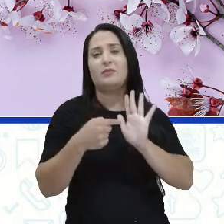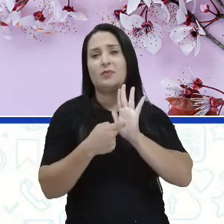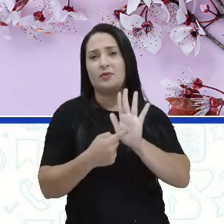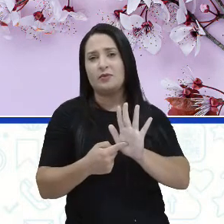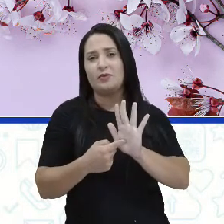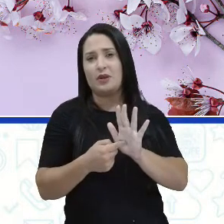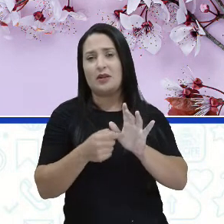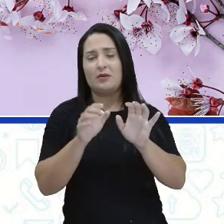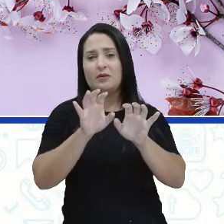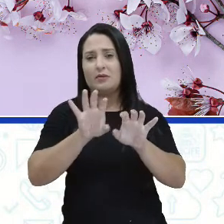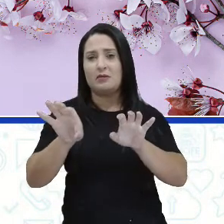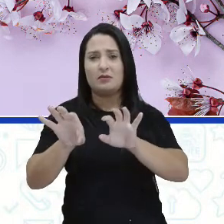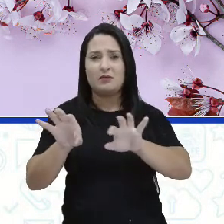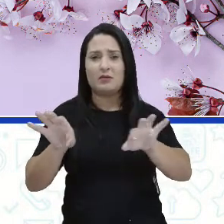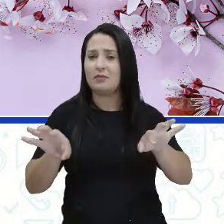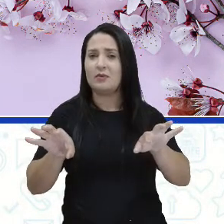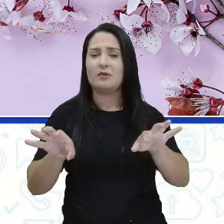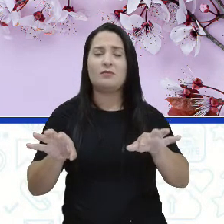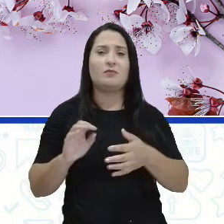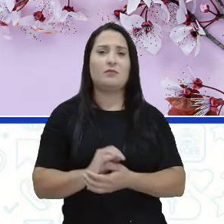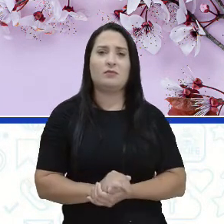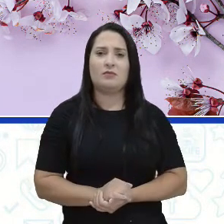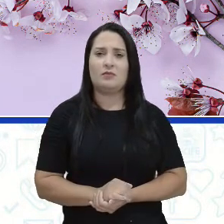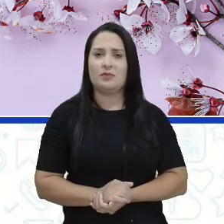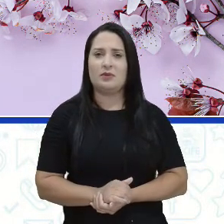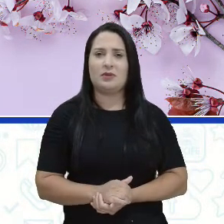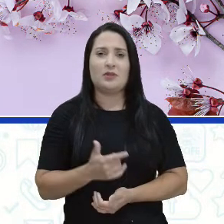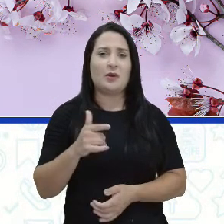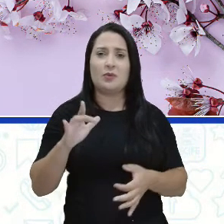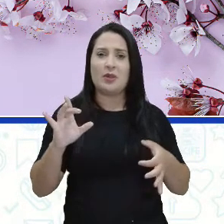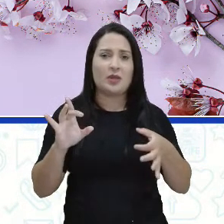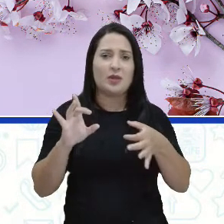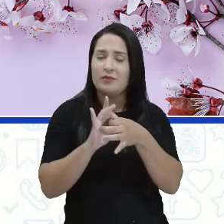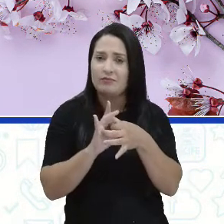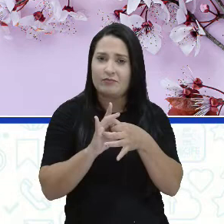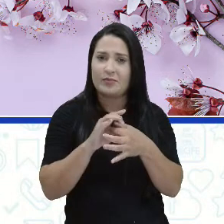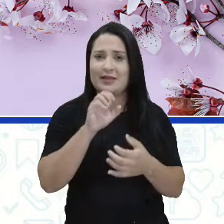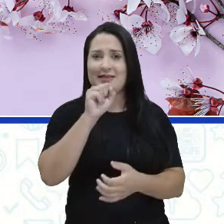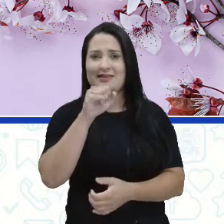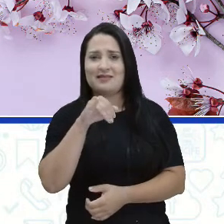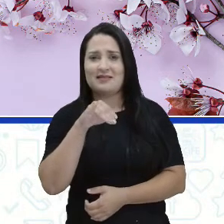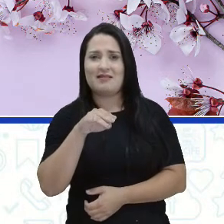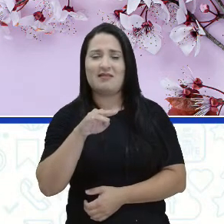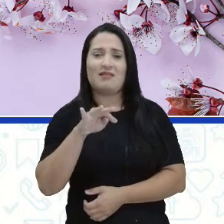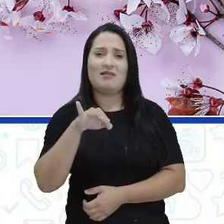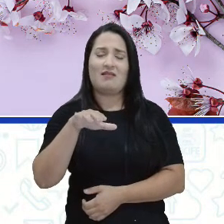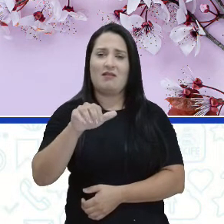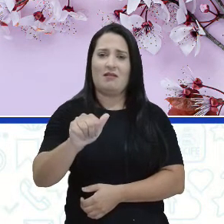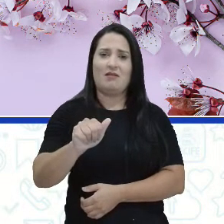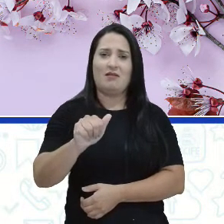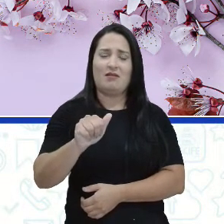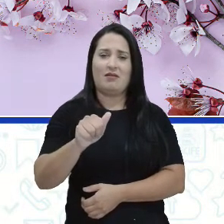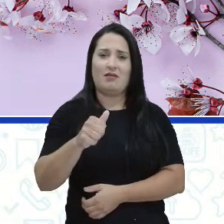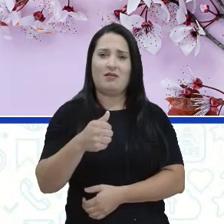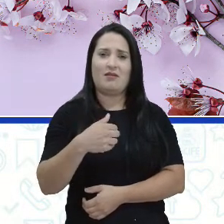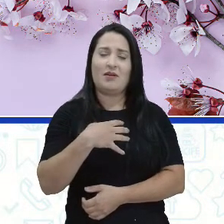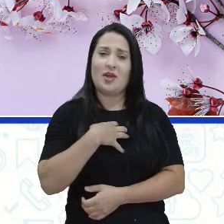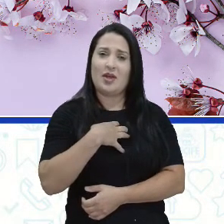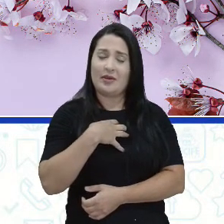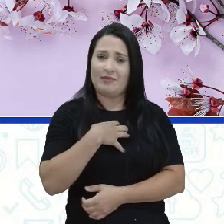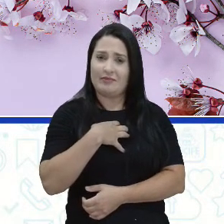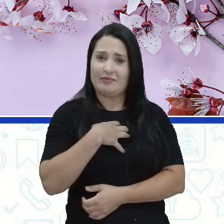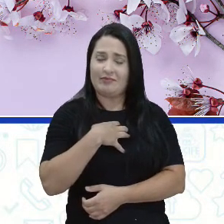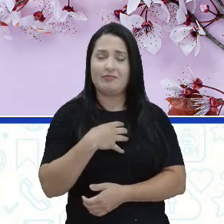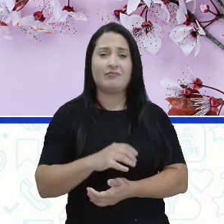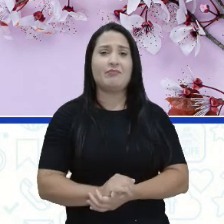por ela separados não formam uma unidade sintática, uma unidade de sentido.